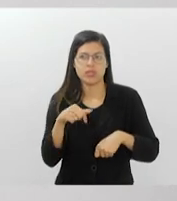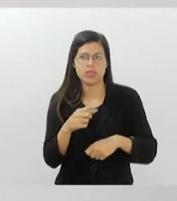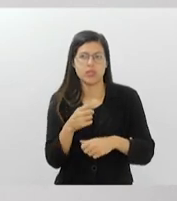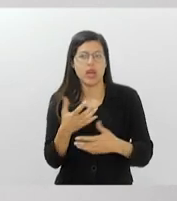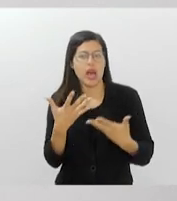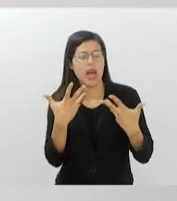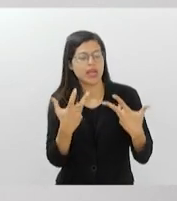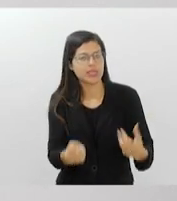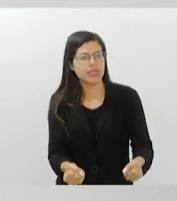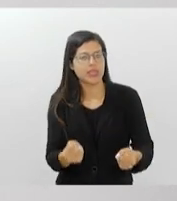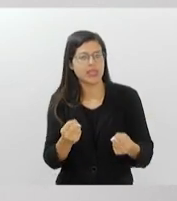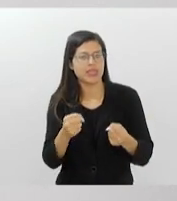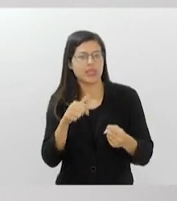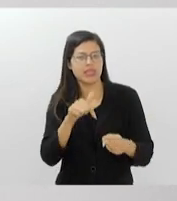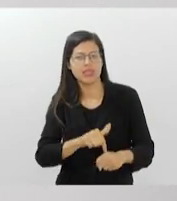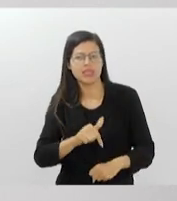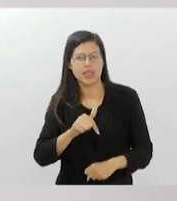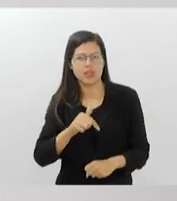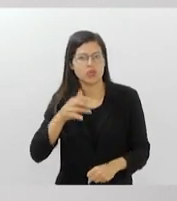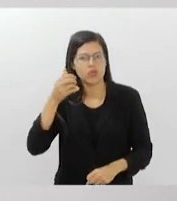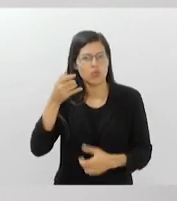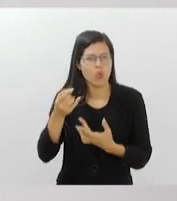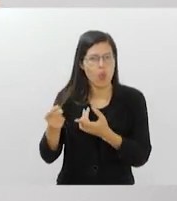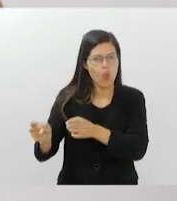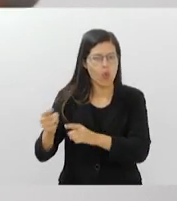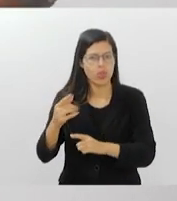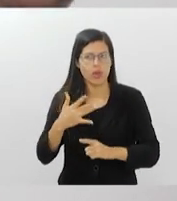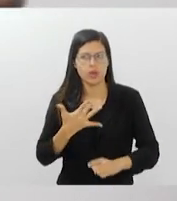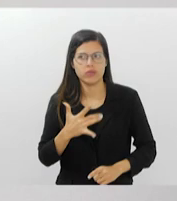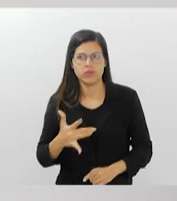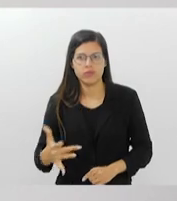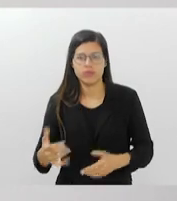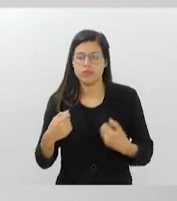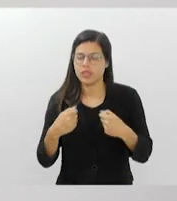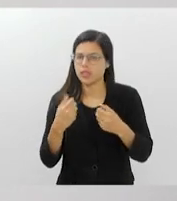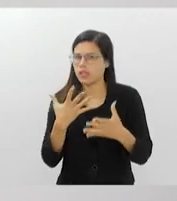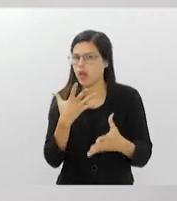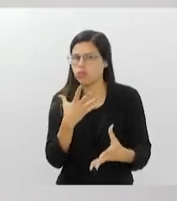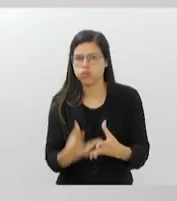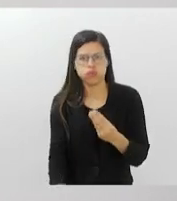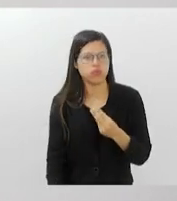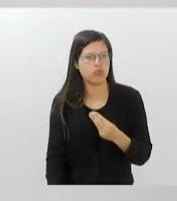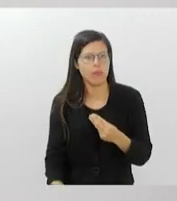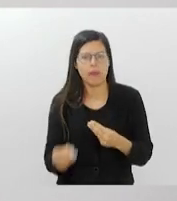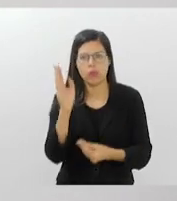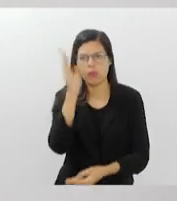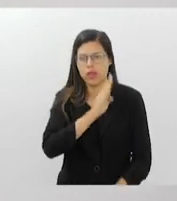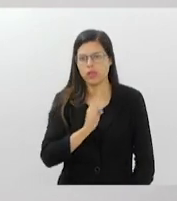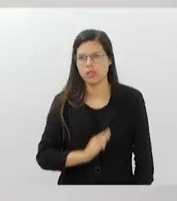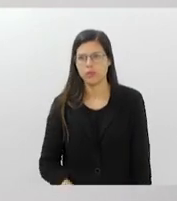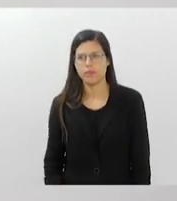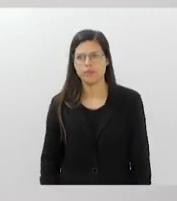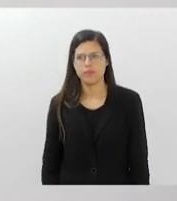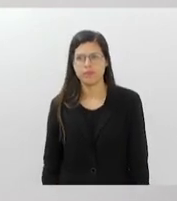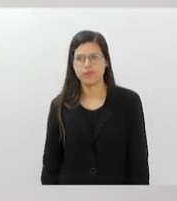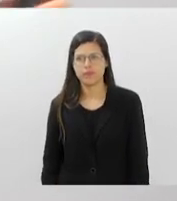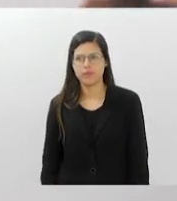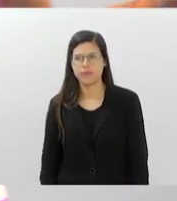tuberculose ela tem que ser disseminada sumida o nosso país e é isso gente